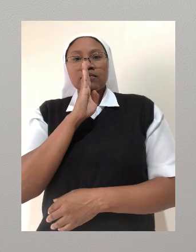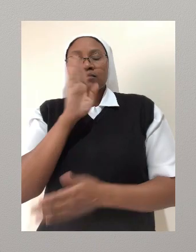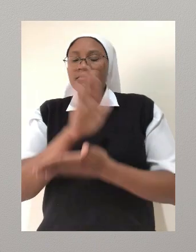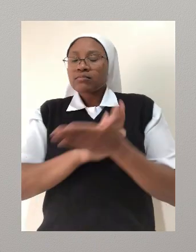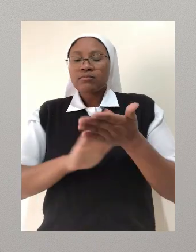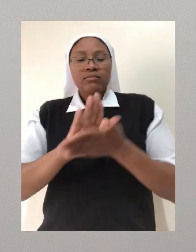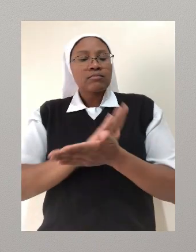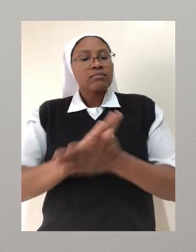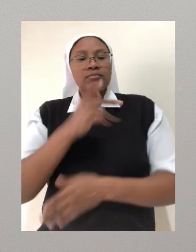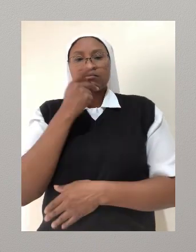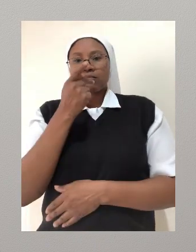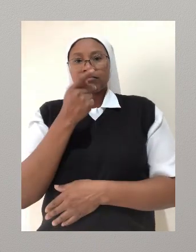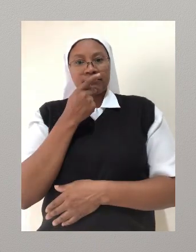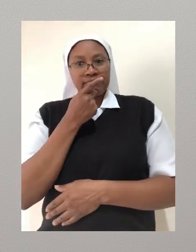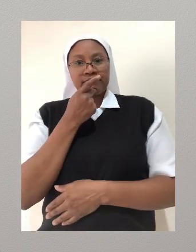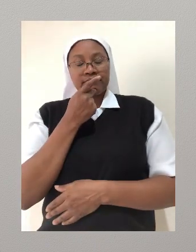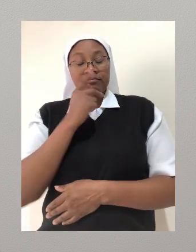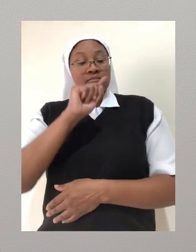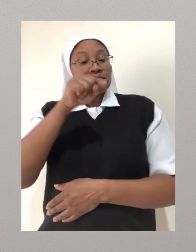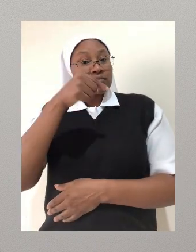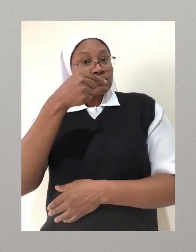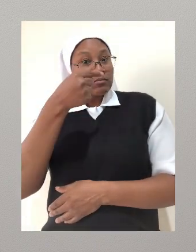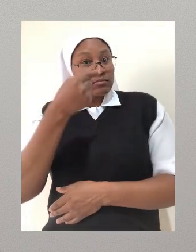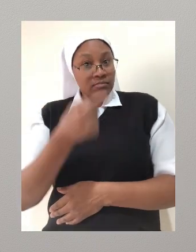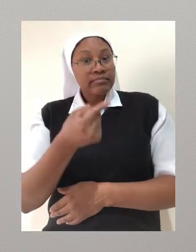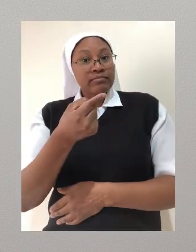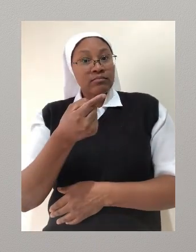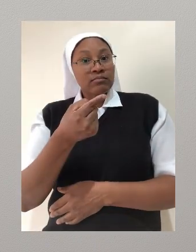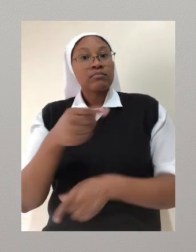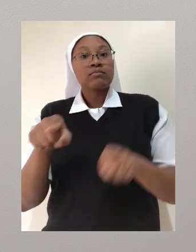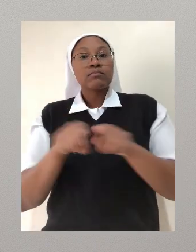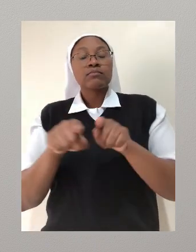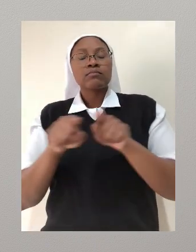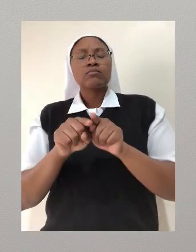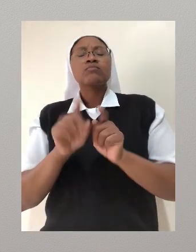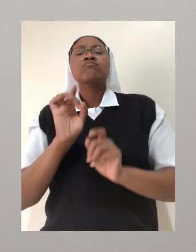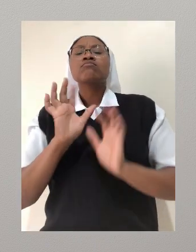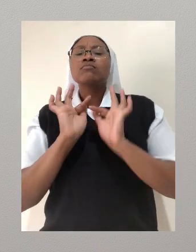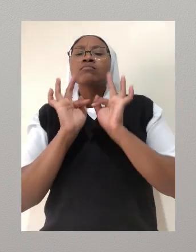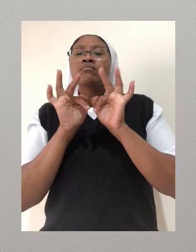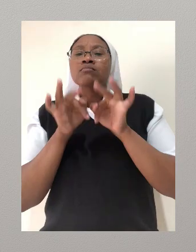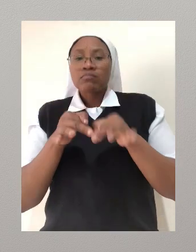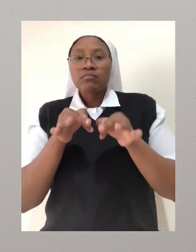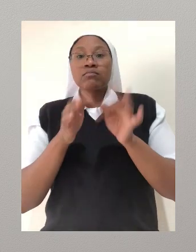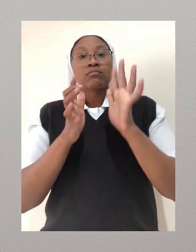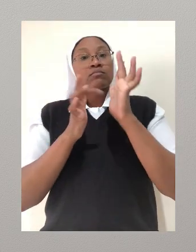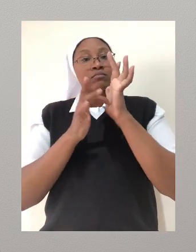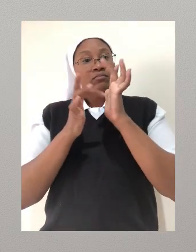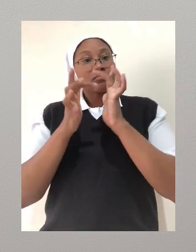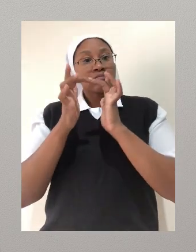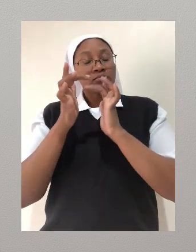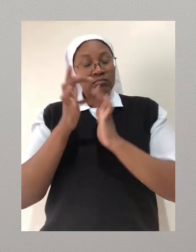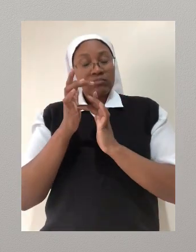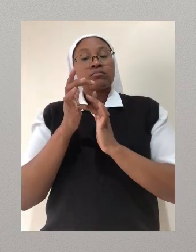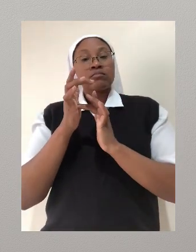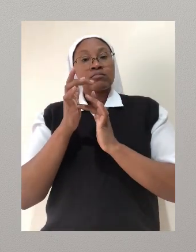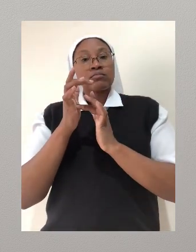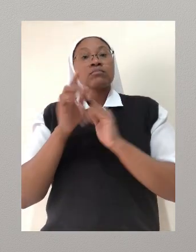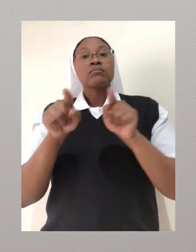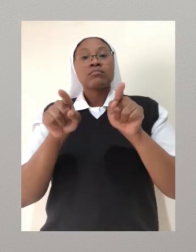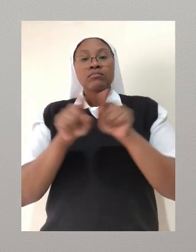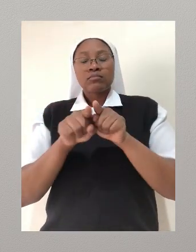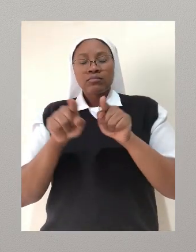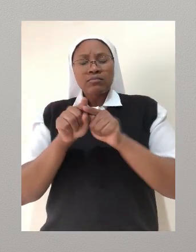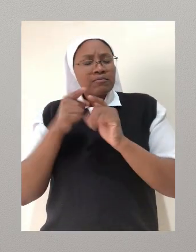sem falar nada depois dessa vez somente no final quando Jesus Cristo provavelmente